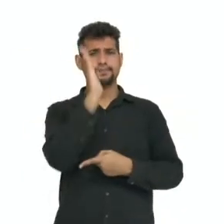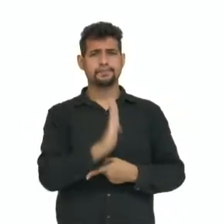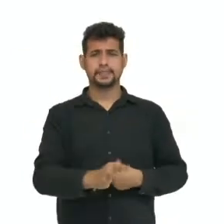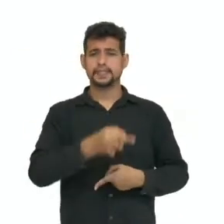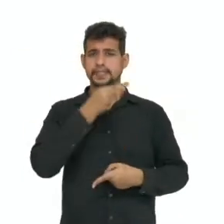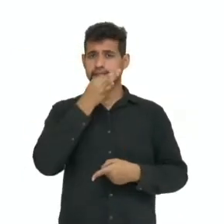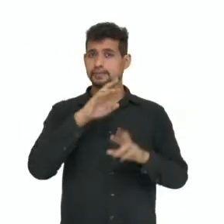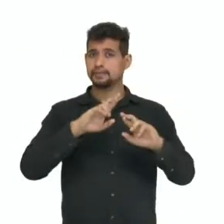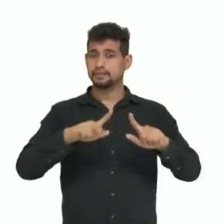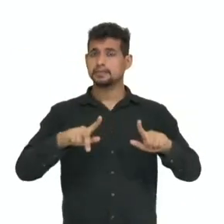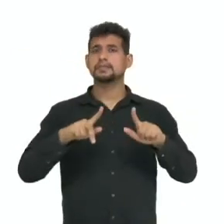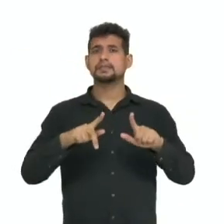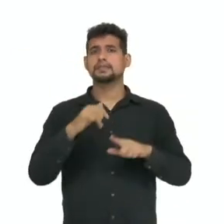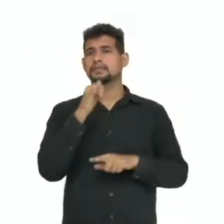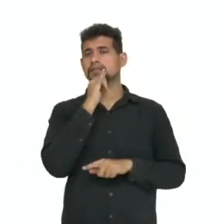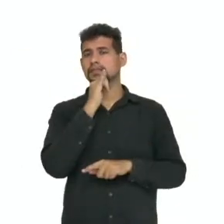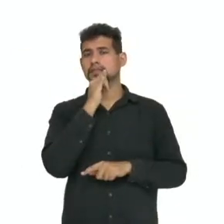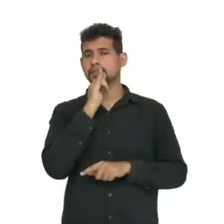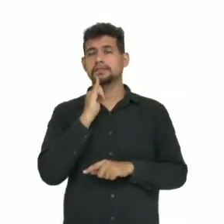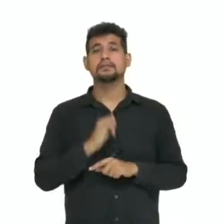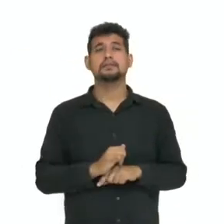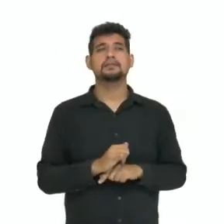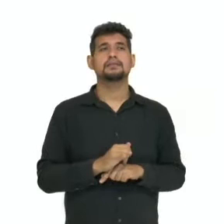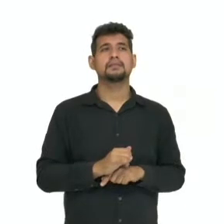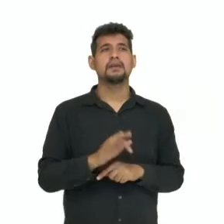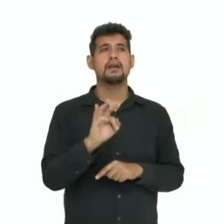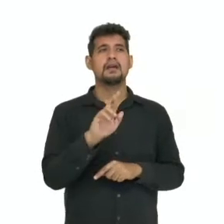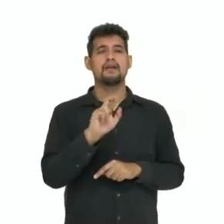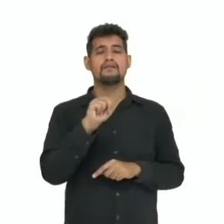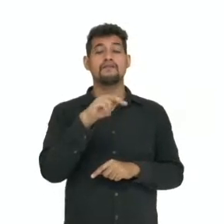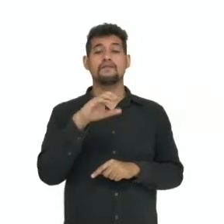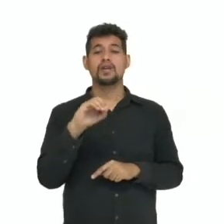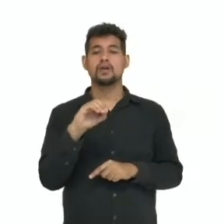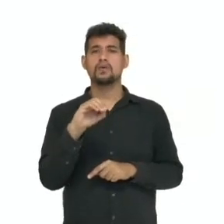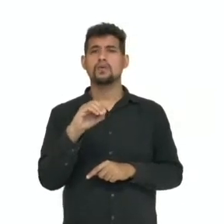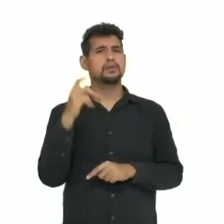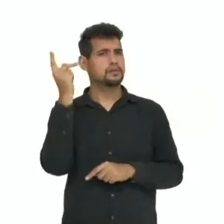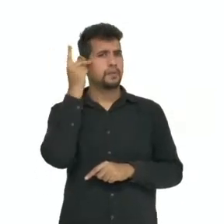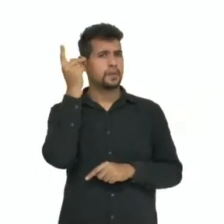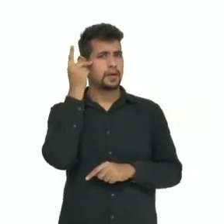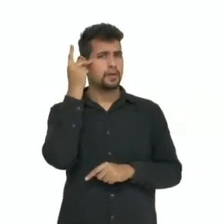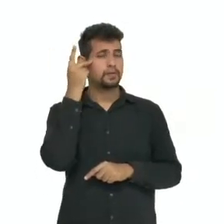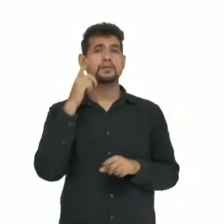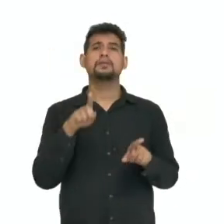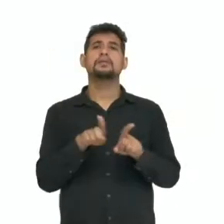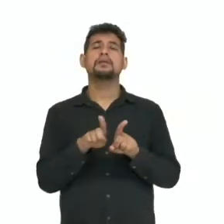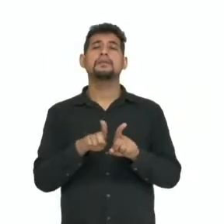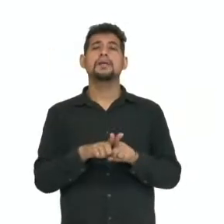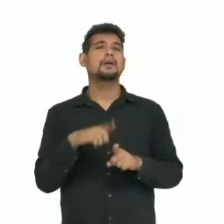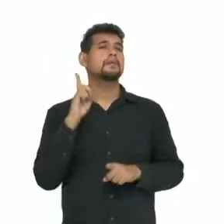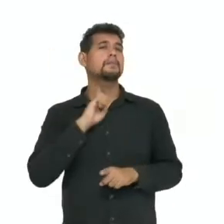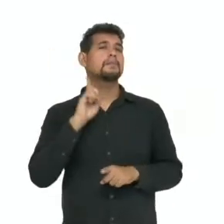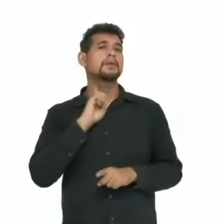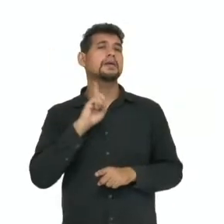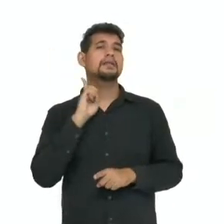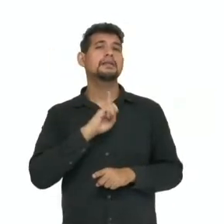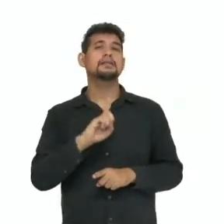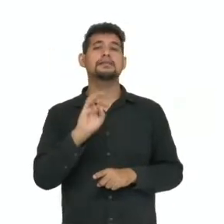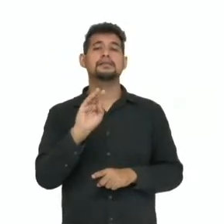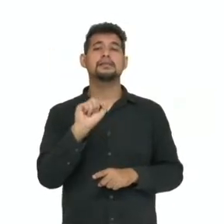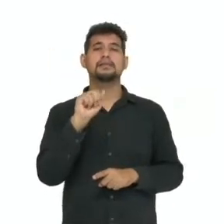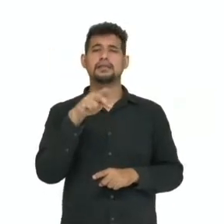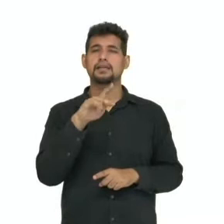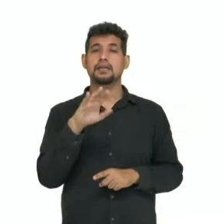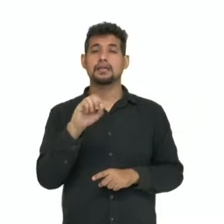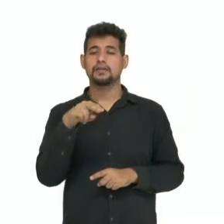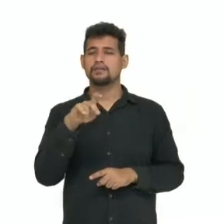oposição venceu, como por exemplo, Franco Montoro em São Paulo, ele do PMDB. Em Minas Gerais, Tancredo Neves, também